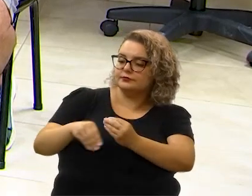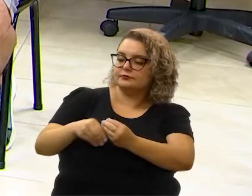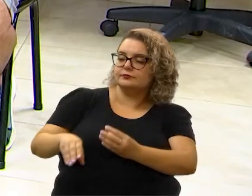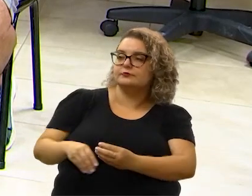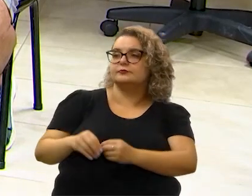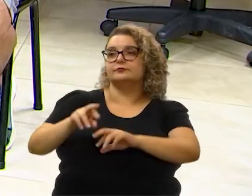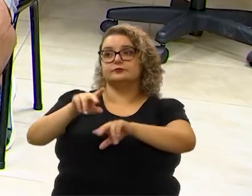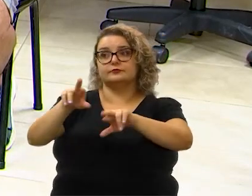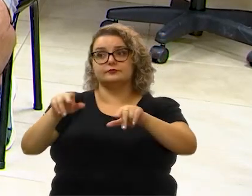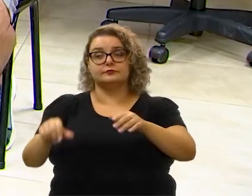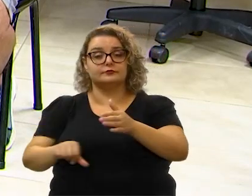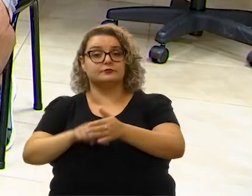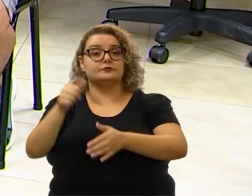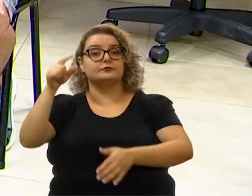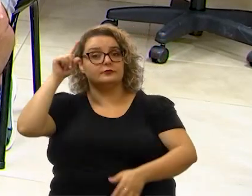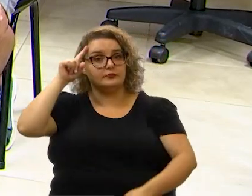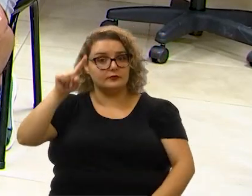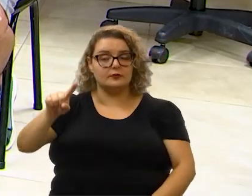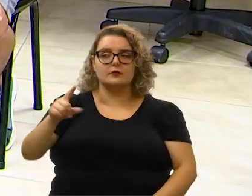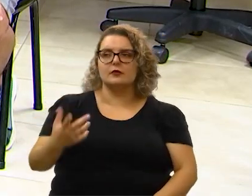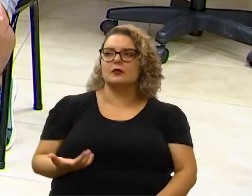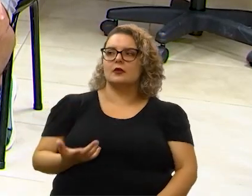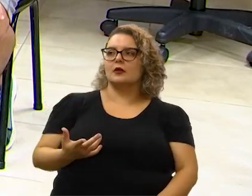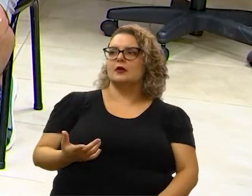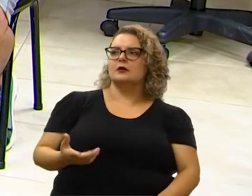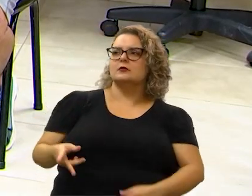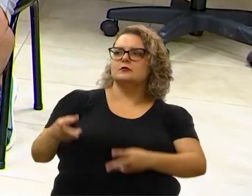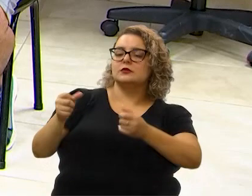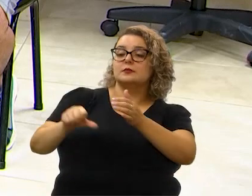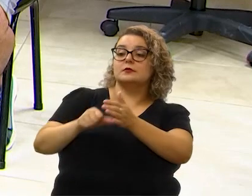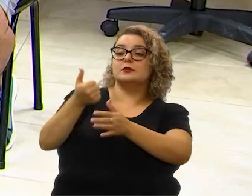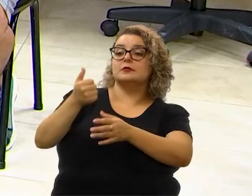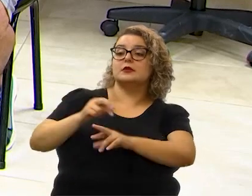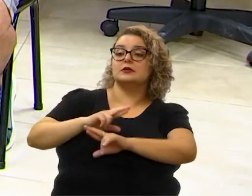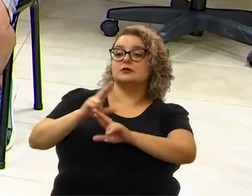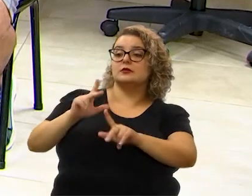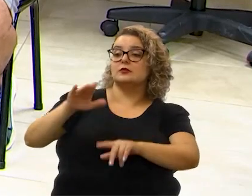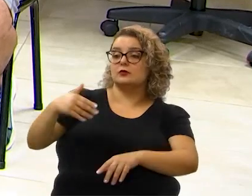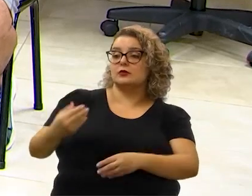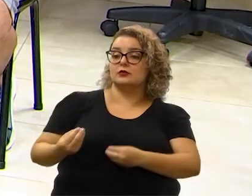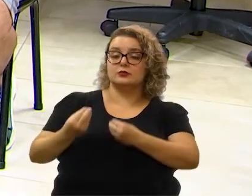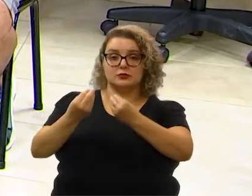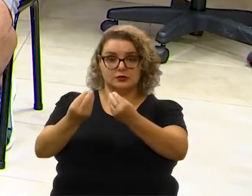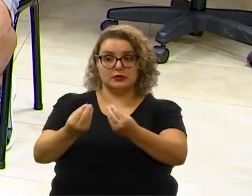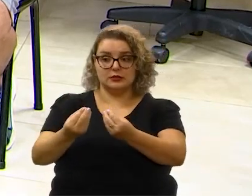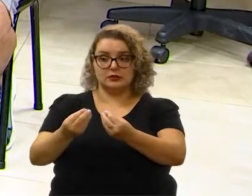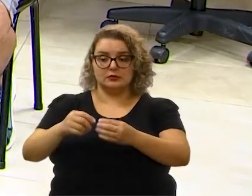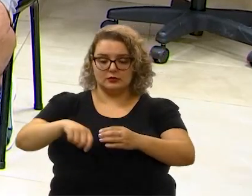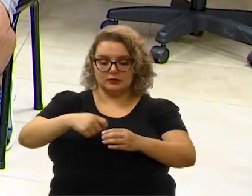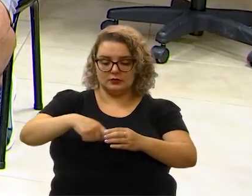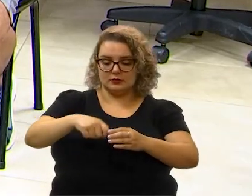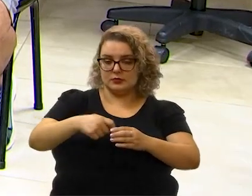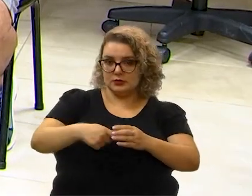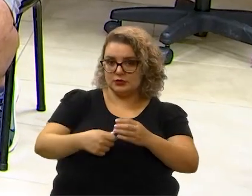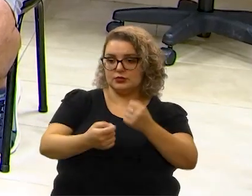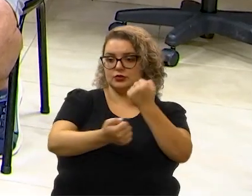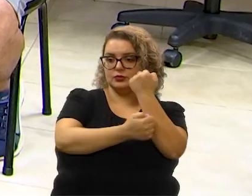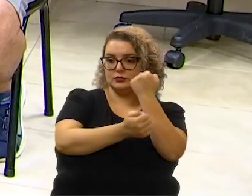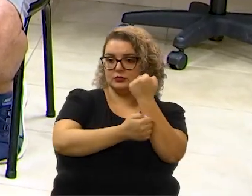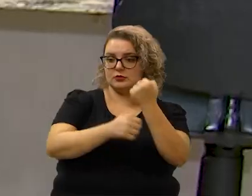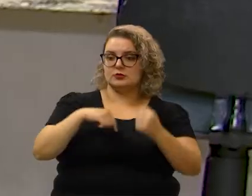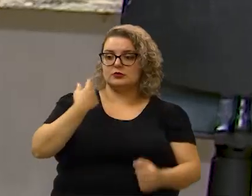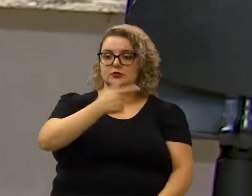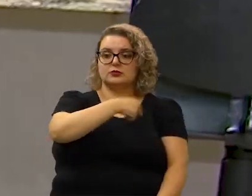essas diferenças. E aí, já no primeiro dia, nós identificamos uma primeira diferença. Porque quando nós entregamos o peão de madeira na mão dos nossos